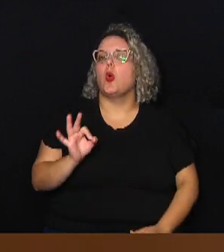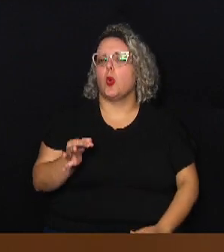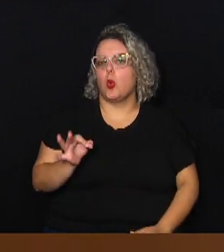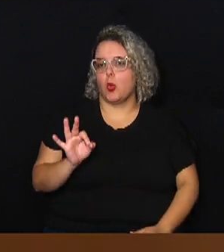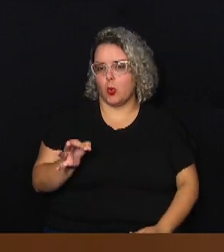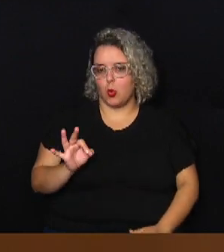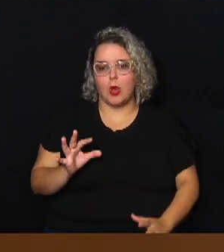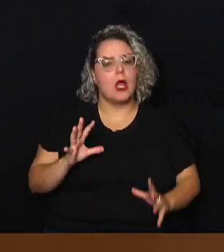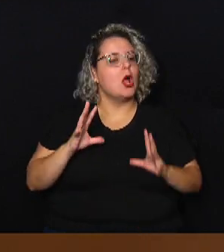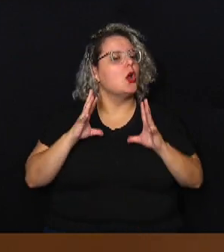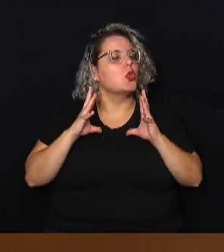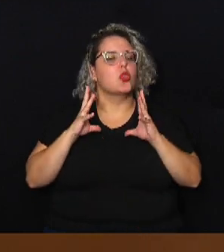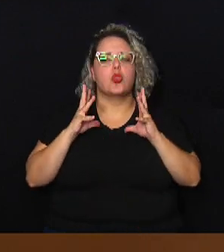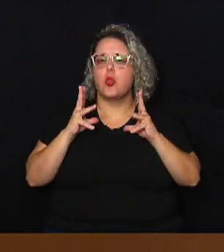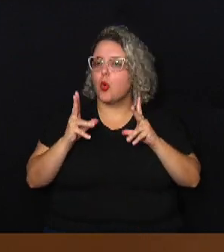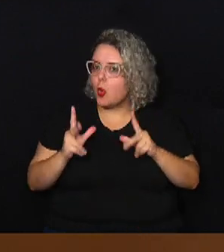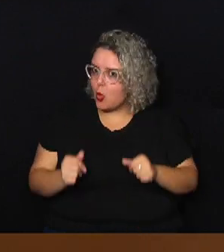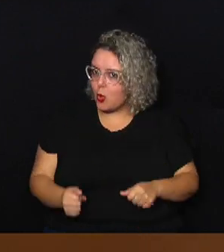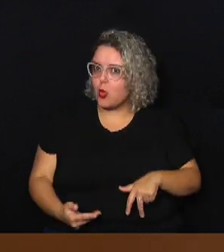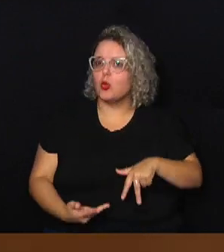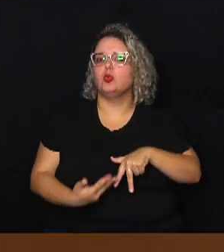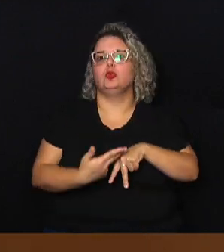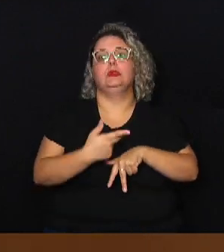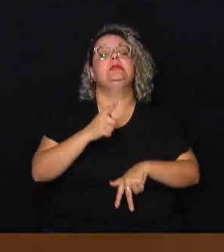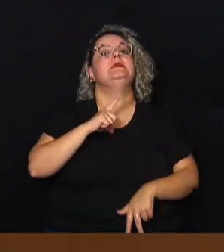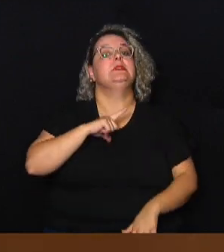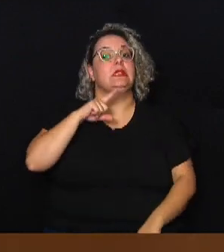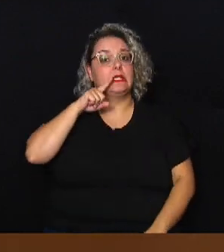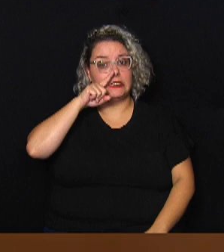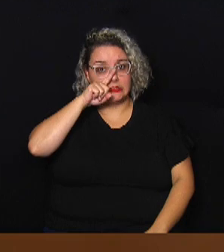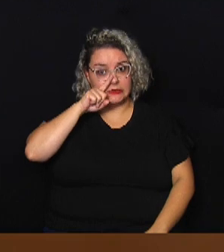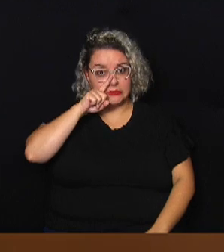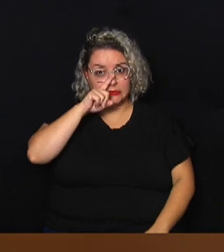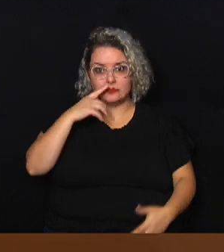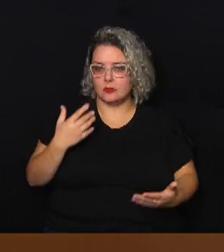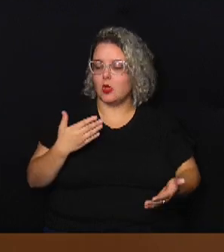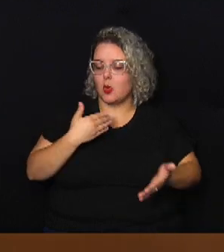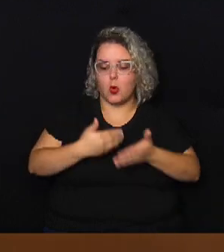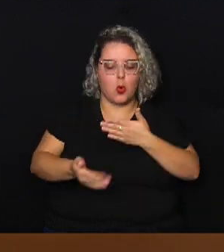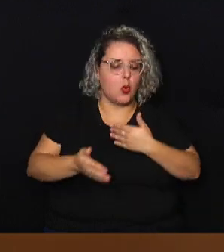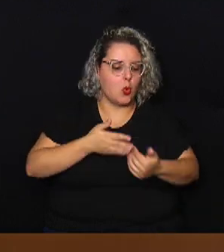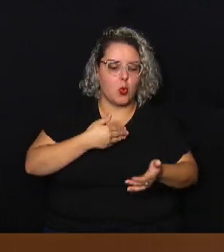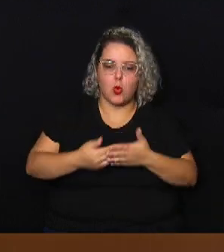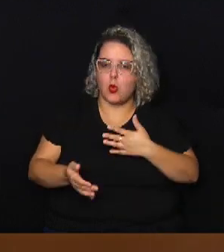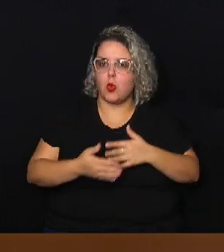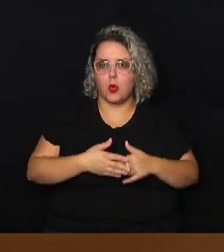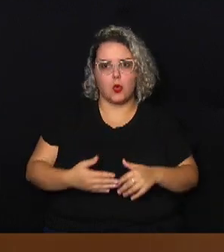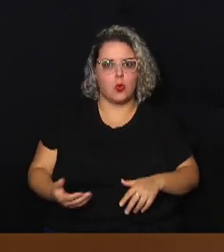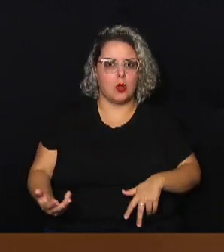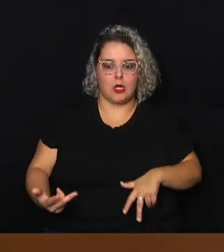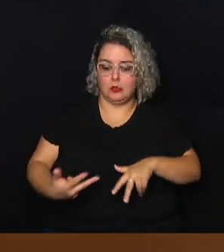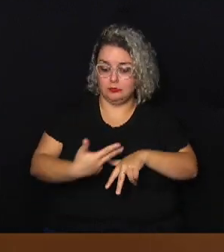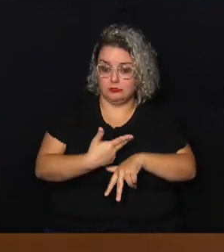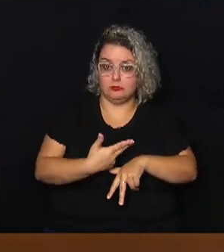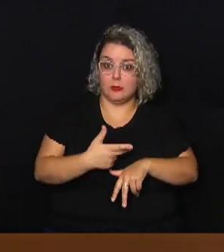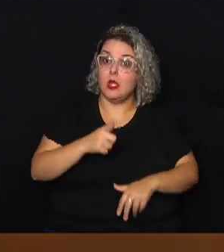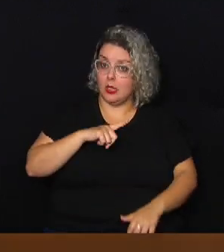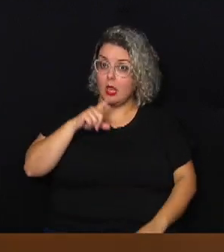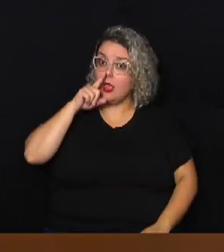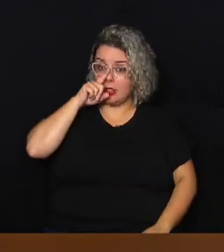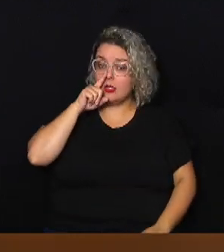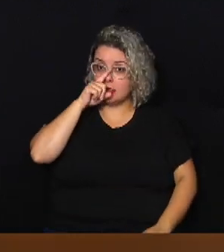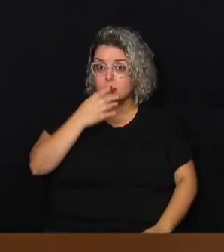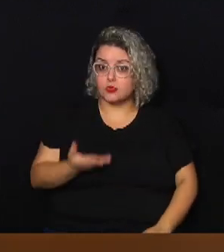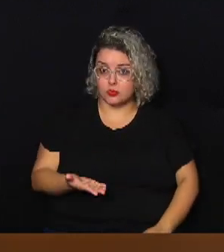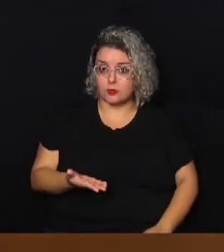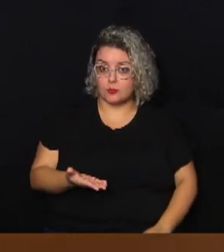Todas cirurgias têm riscos, né? Então, qualquer cirurgia entrou num centro cirúrgico, você tem riscos. Então,